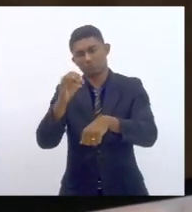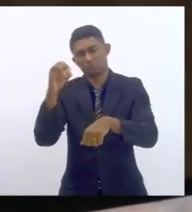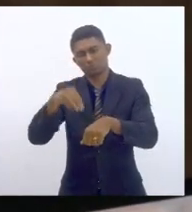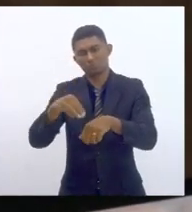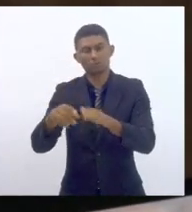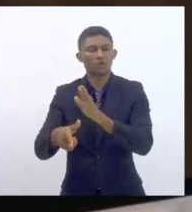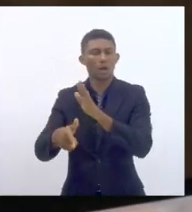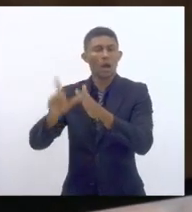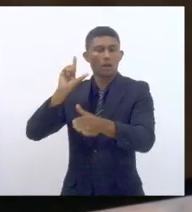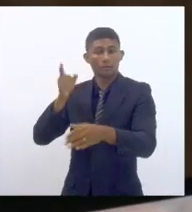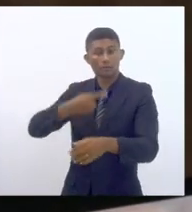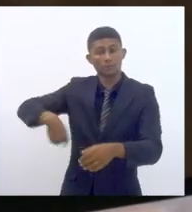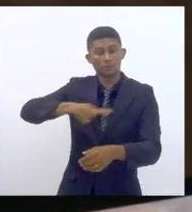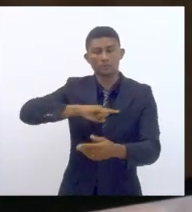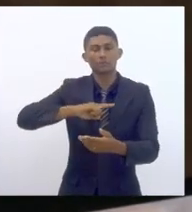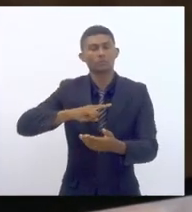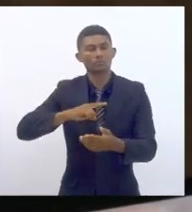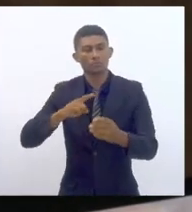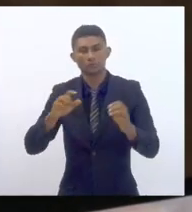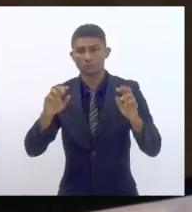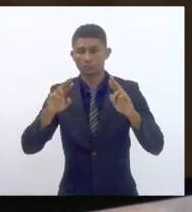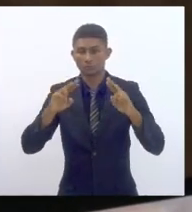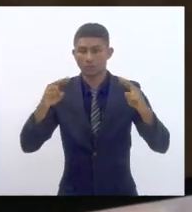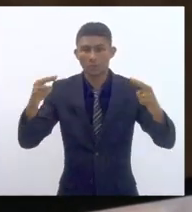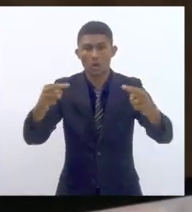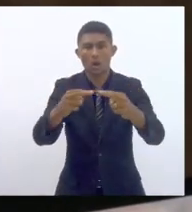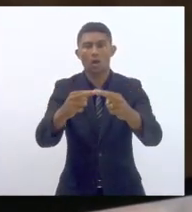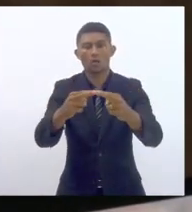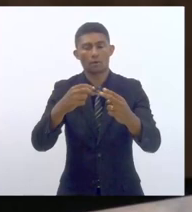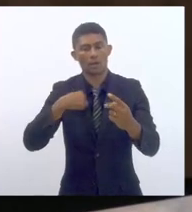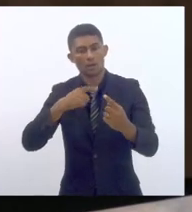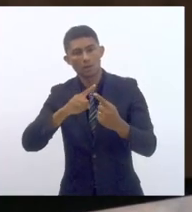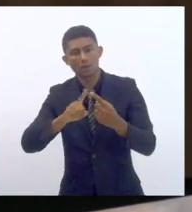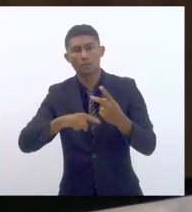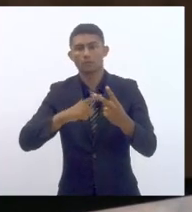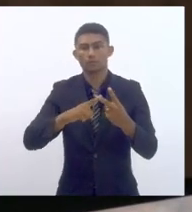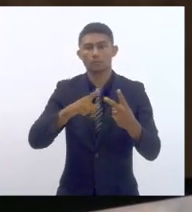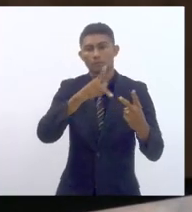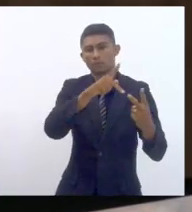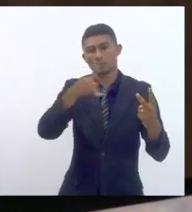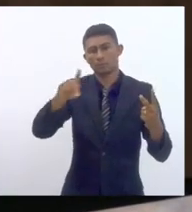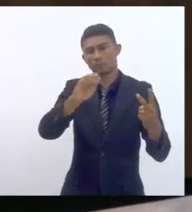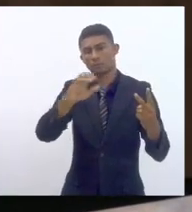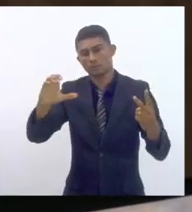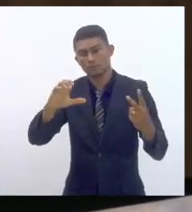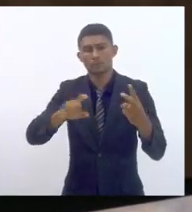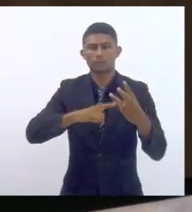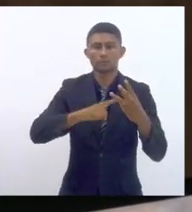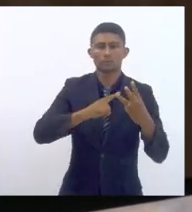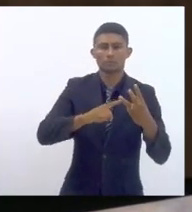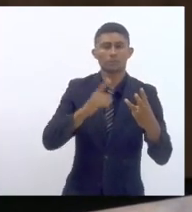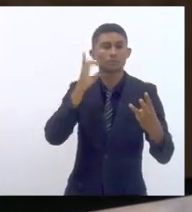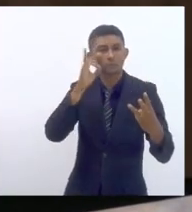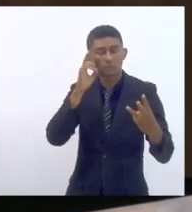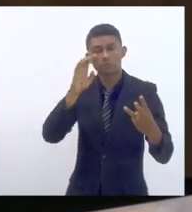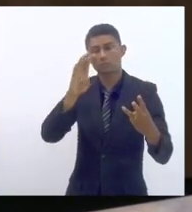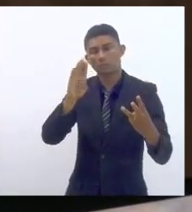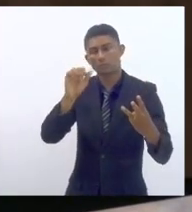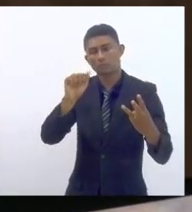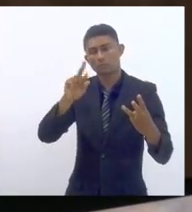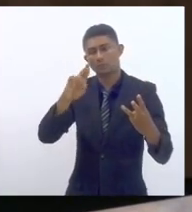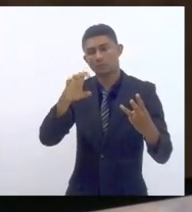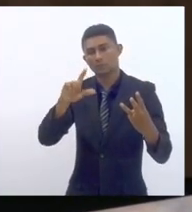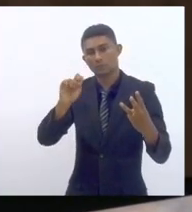Alerj. Eu, presidente André Ciliano, deputado Rodrigo Bacelar, líder do governo, e no qual